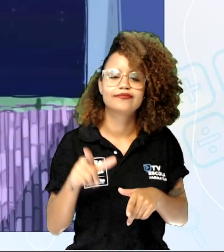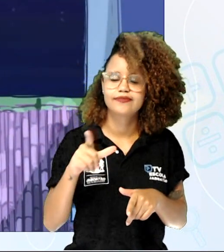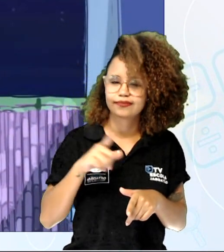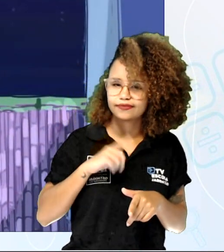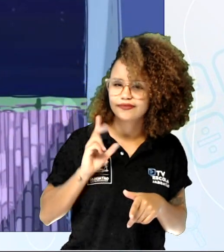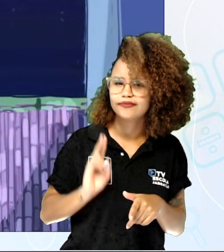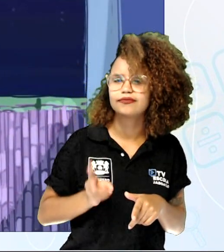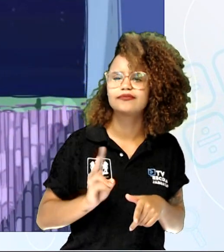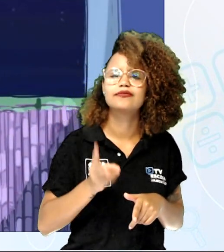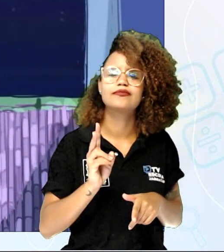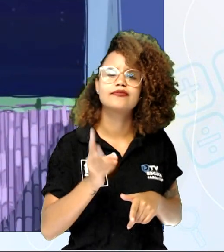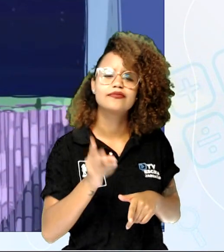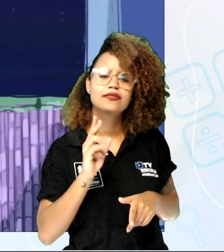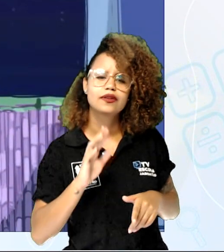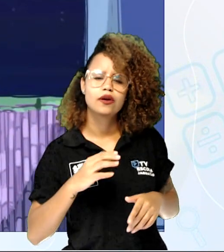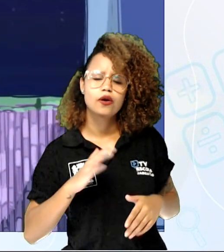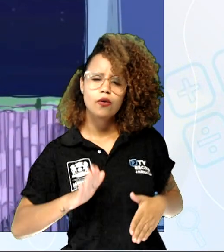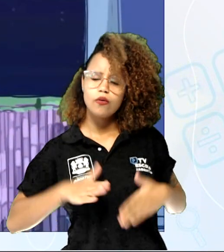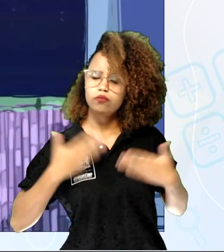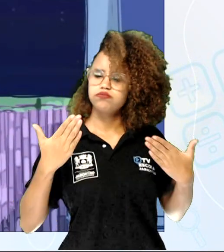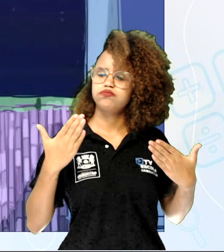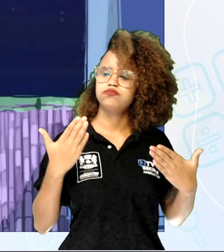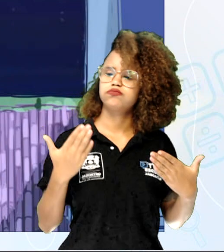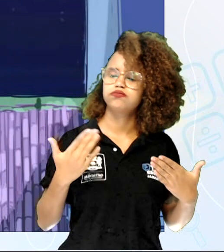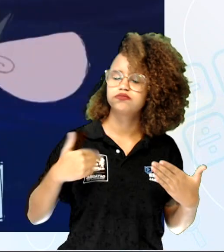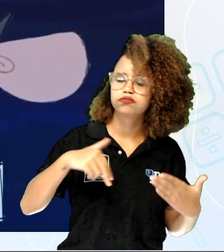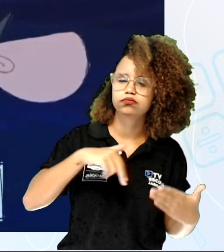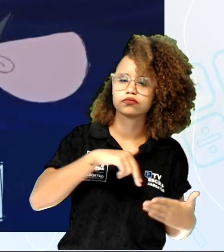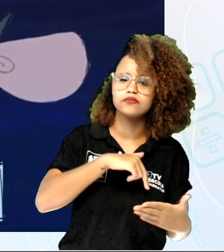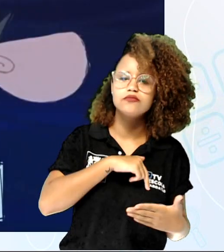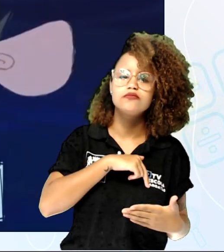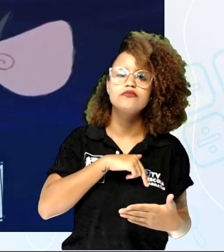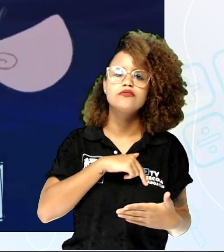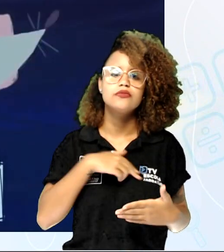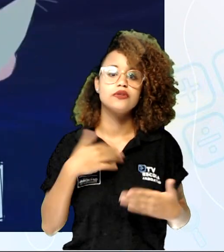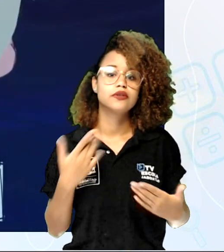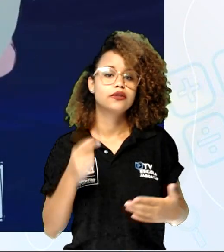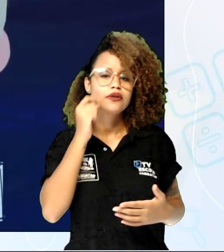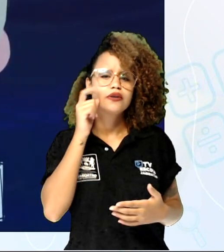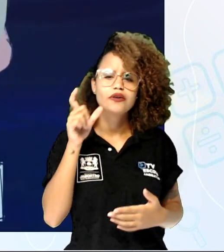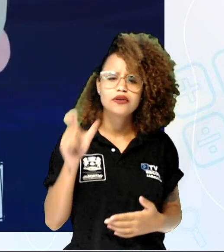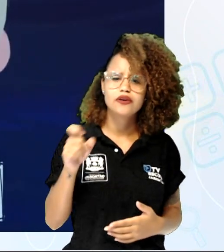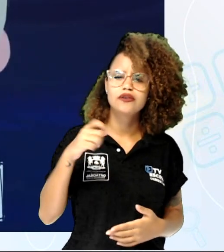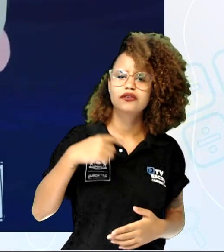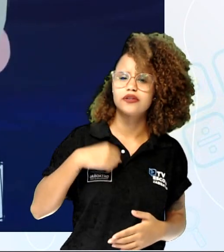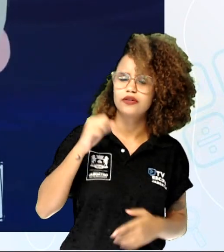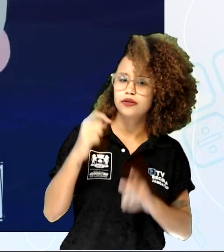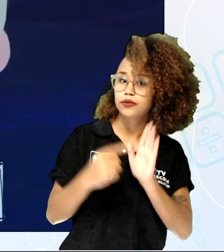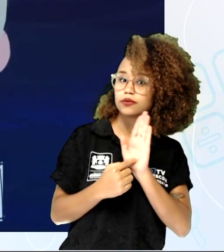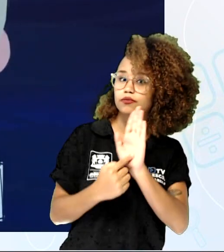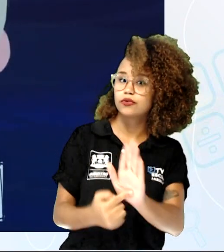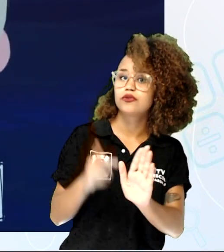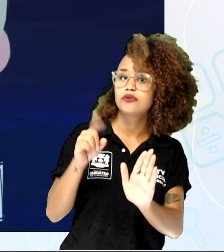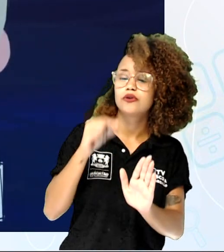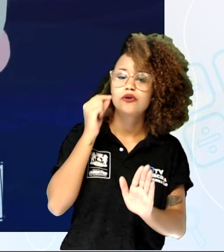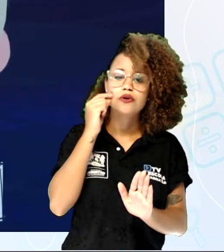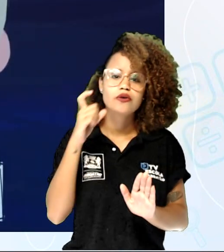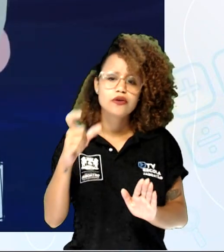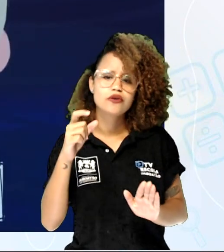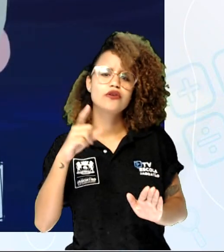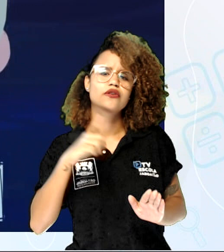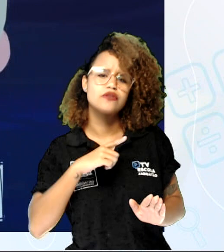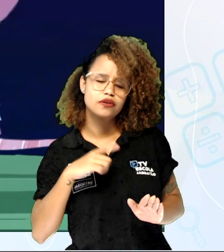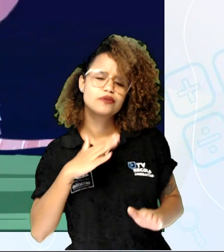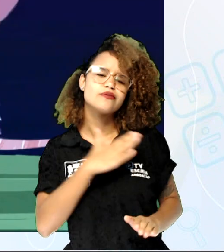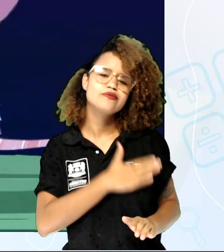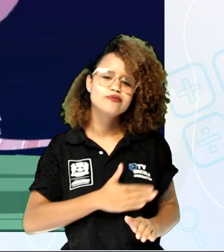sempre um que até surpreende a gente. Esse rato que aqui se mostra é um rato que a gente